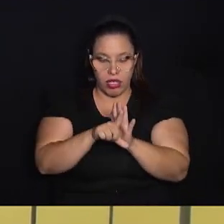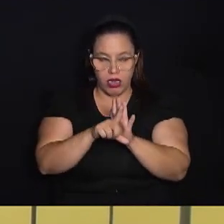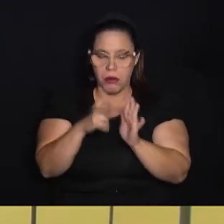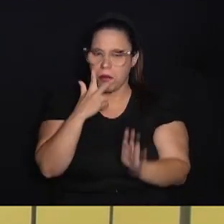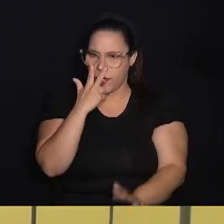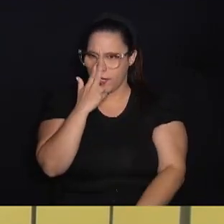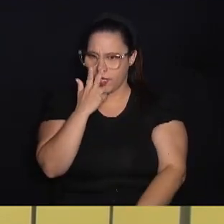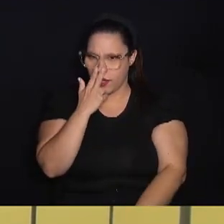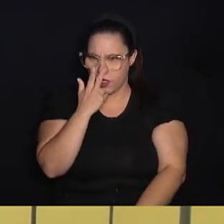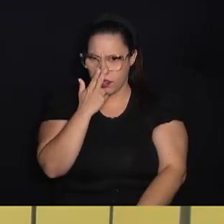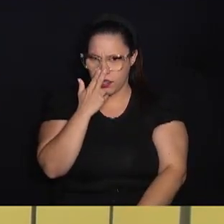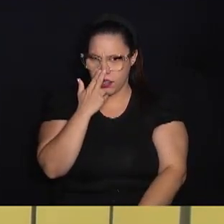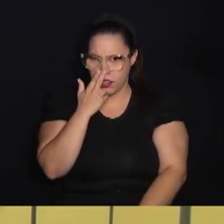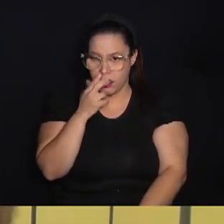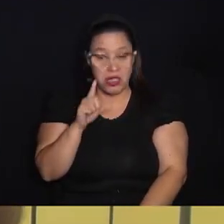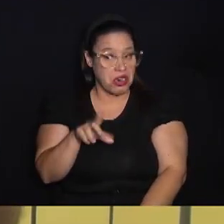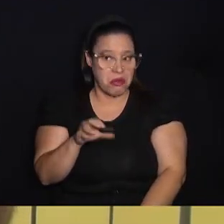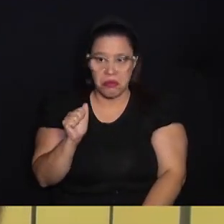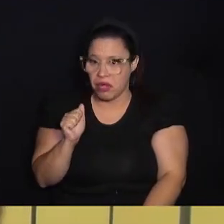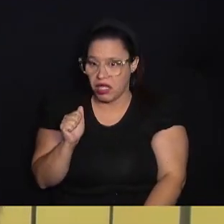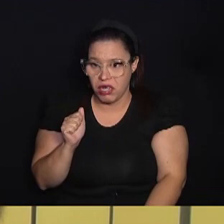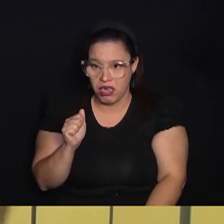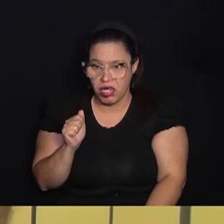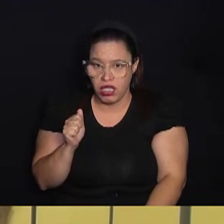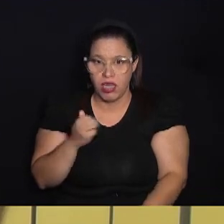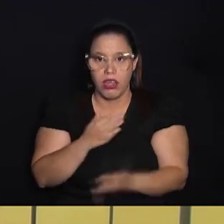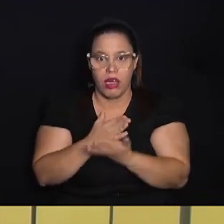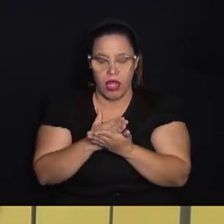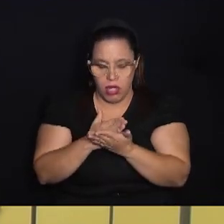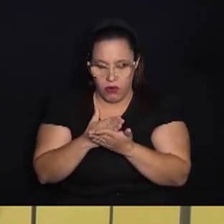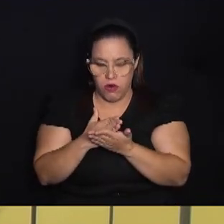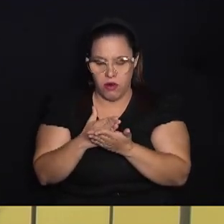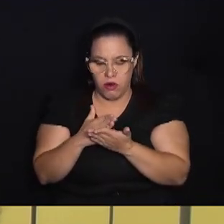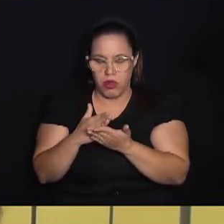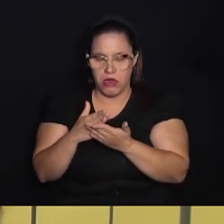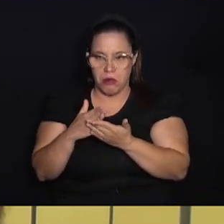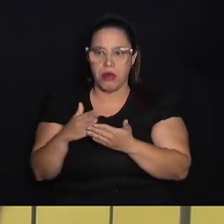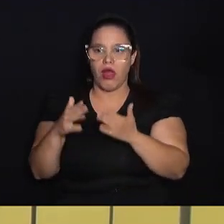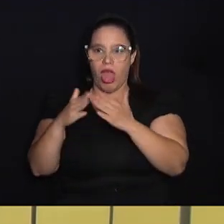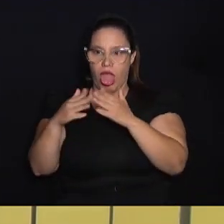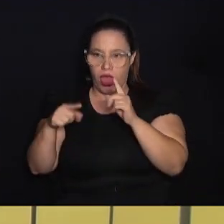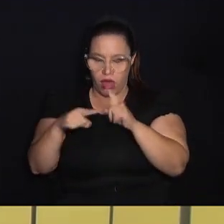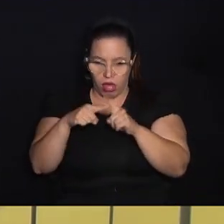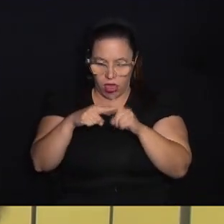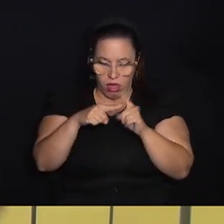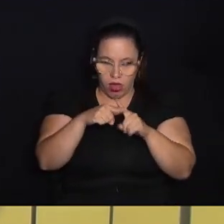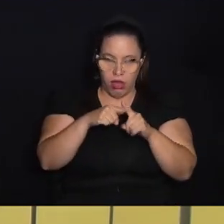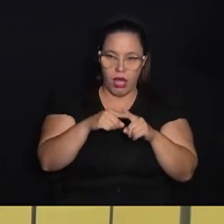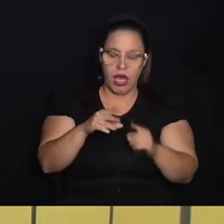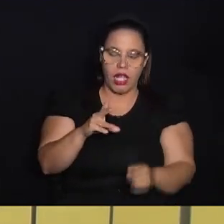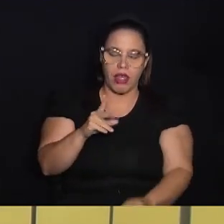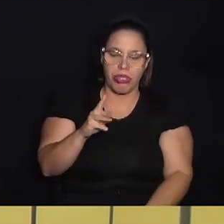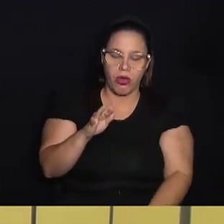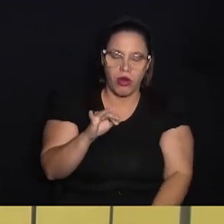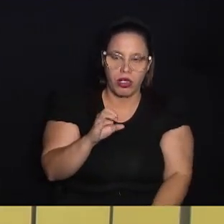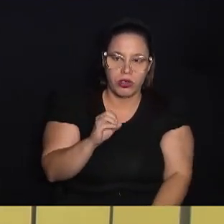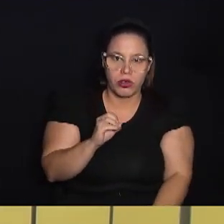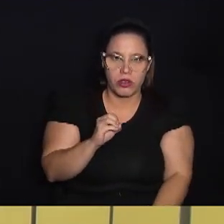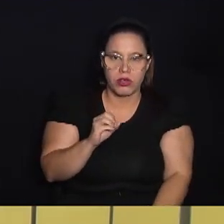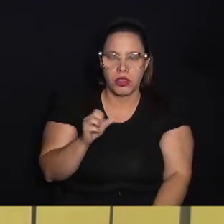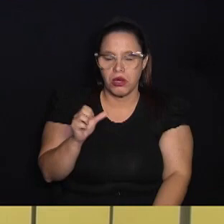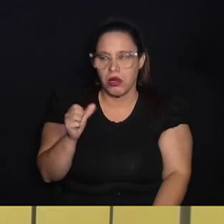essa também não pega e aí começam a ter os cemitérios de verdade no Brasil católicos em